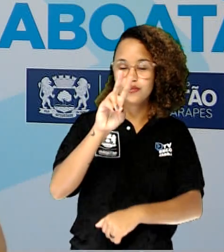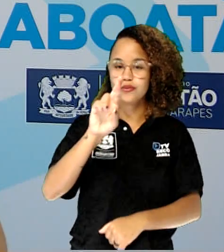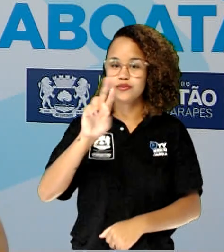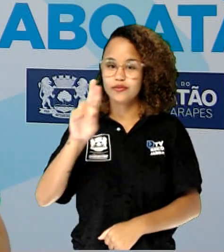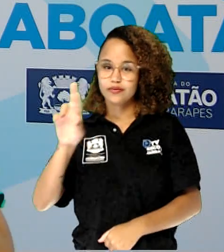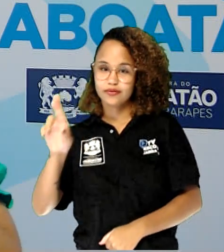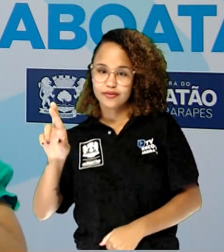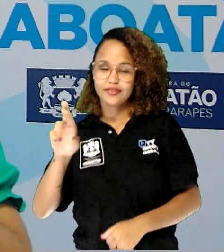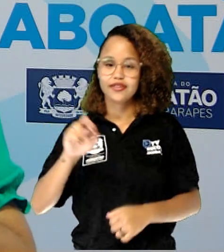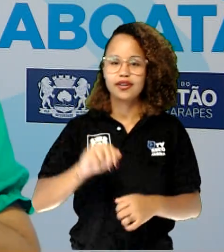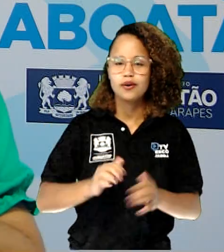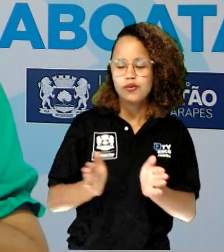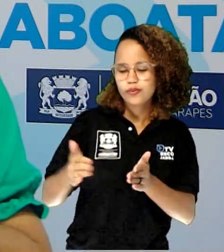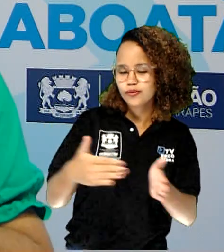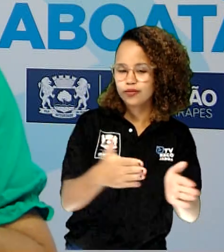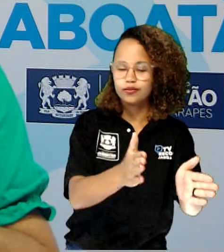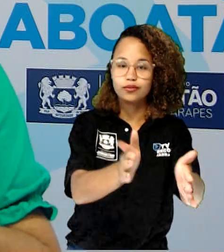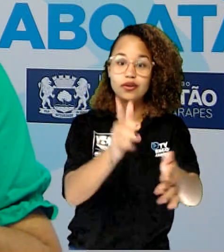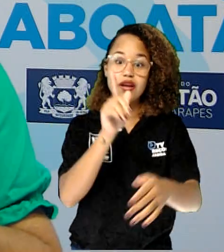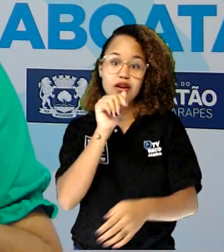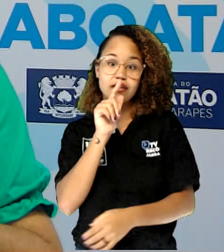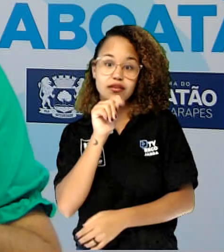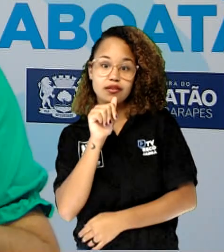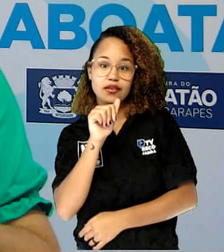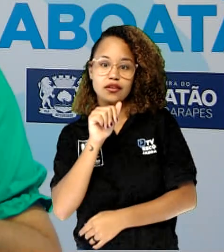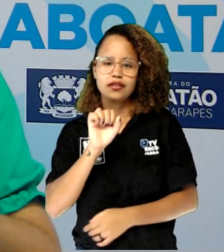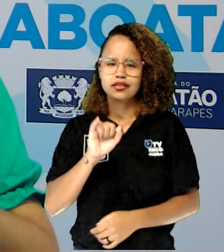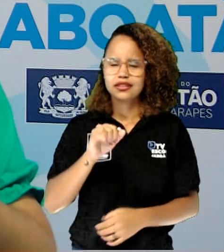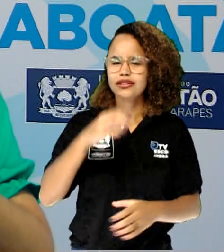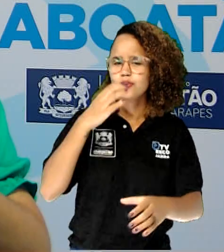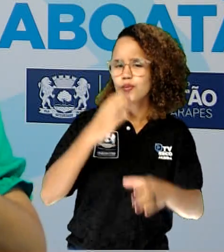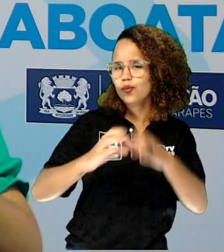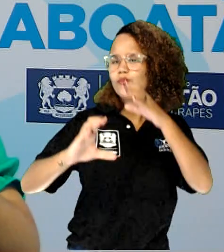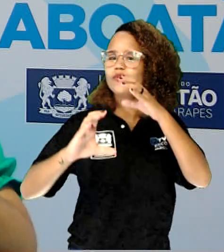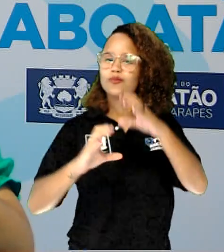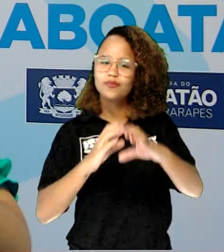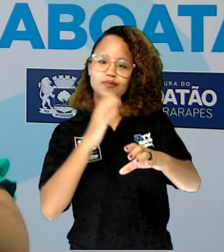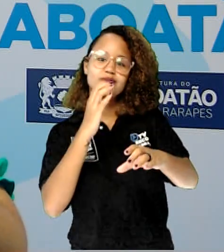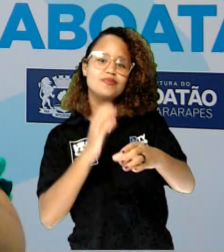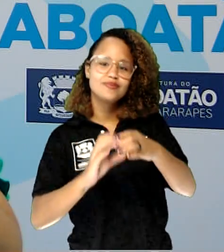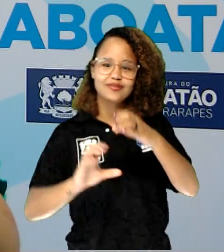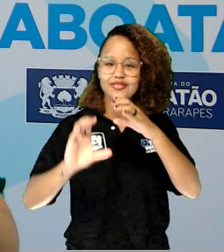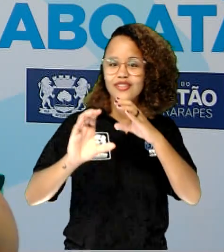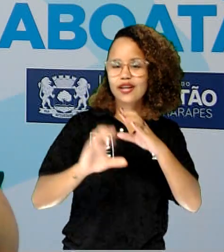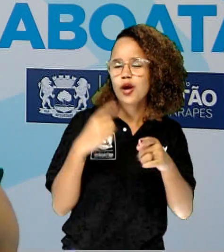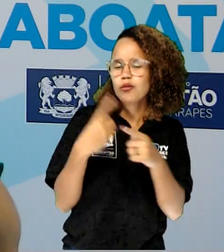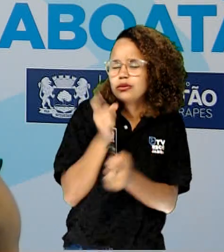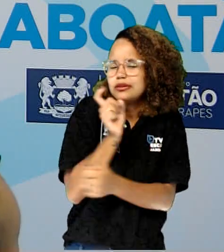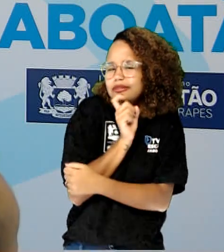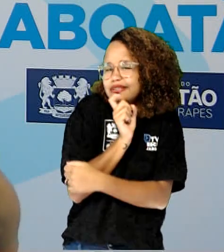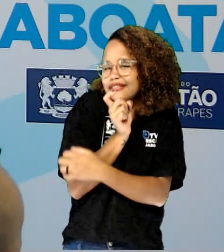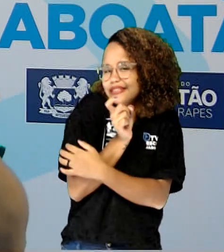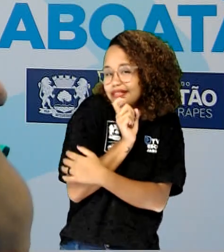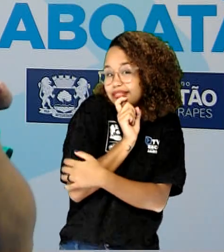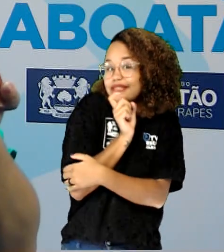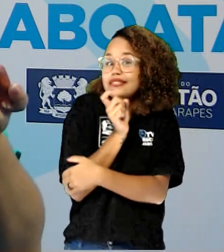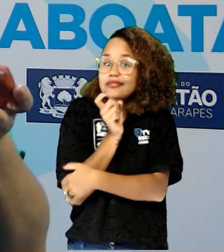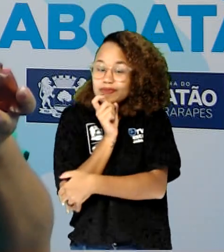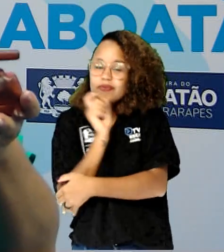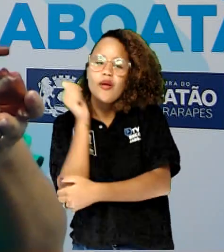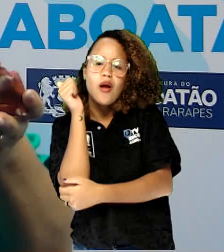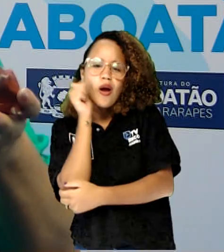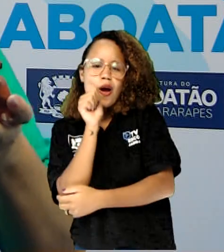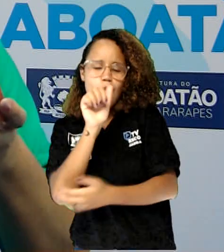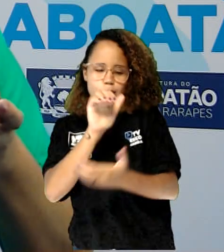Sapo-cururu, na beira do rio. Quando o sapo canta maninha, é porque tem